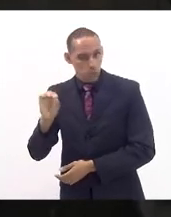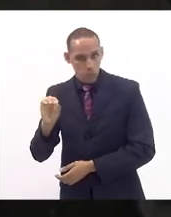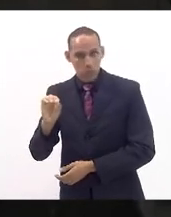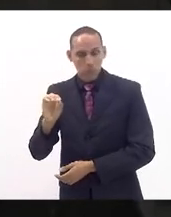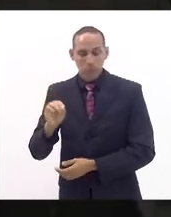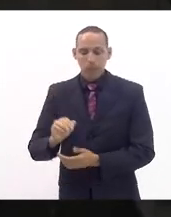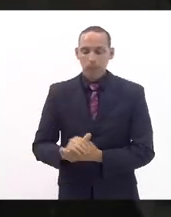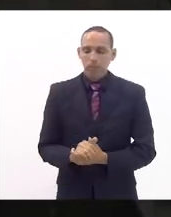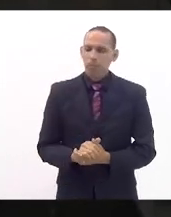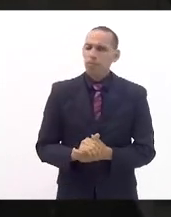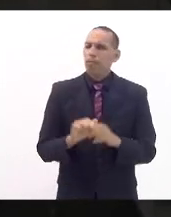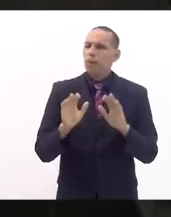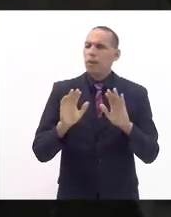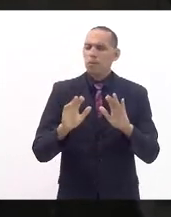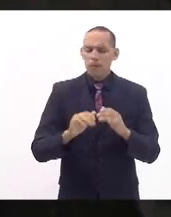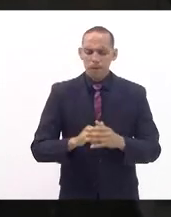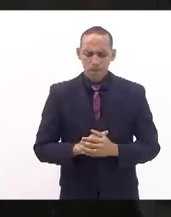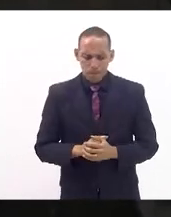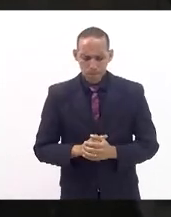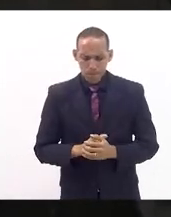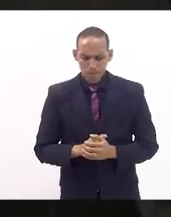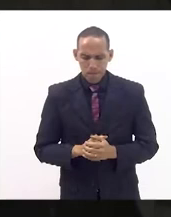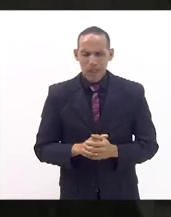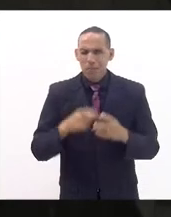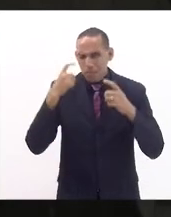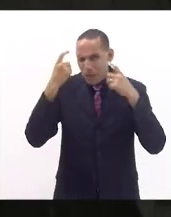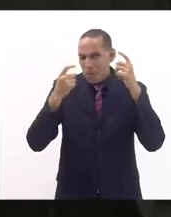Mas a grande preocupação, senhora deputada,